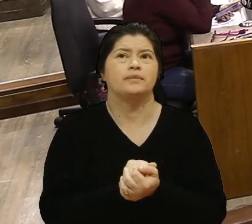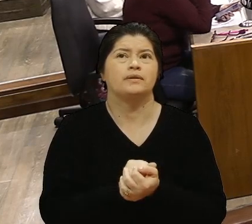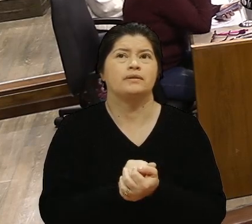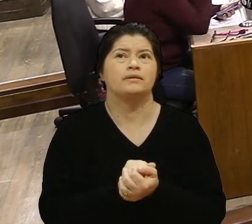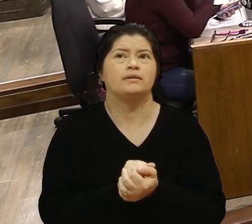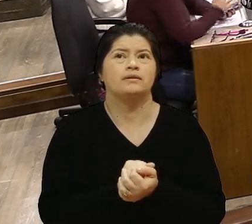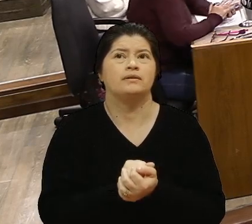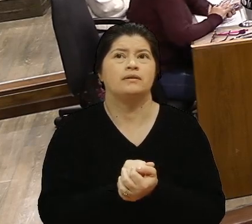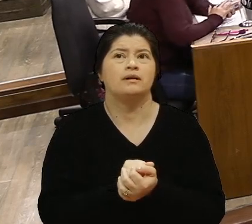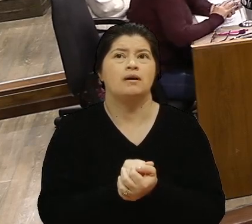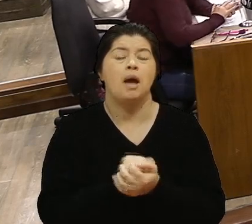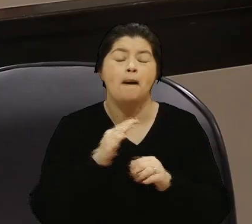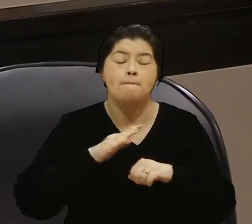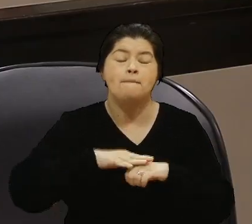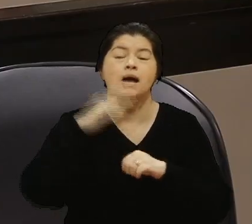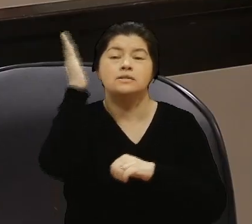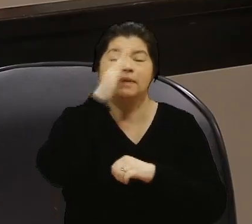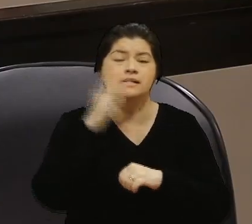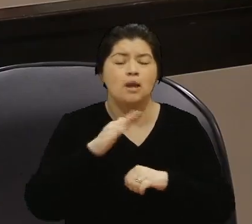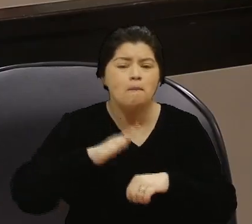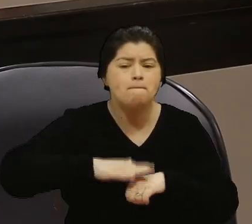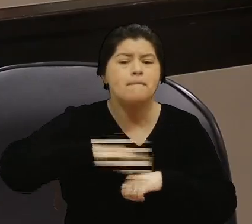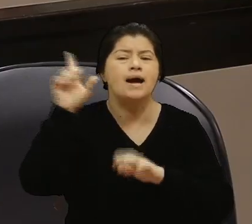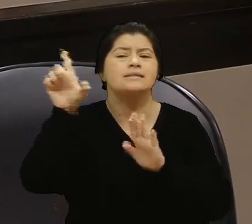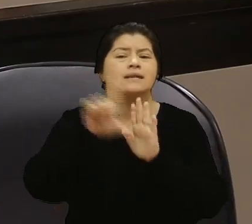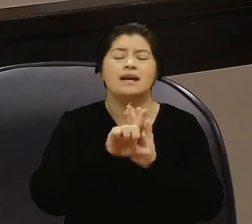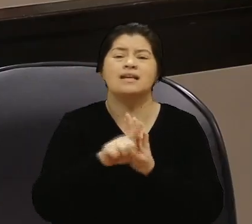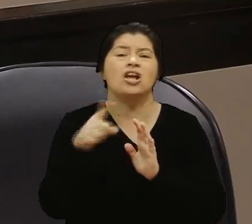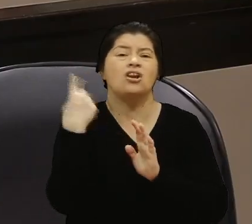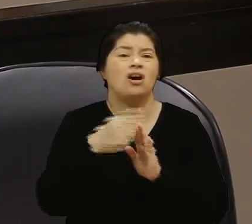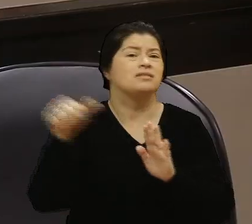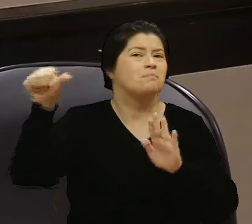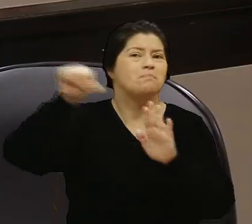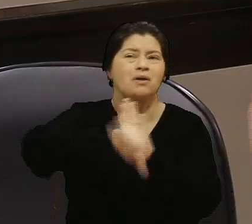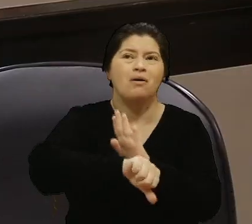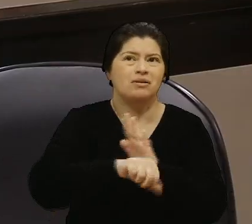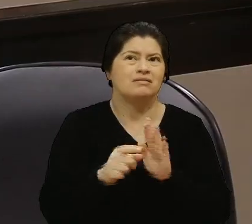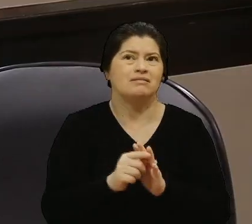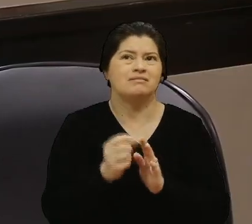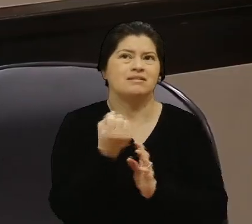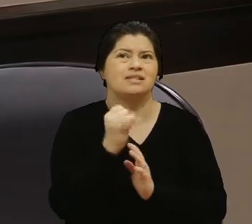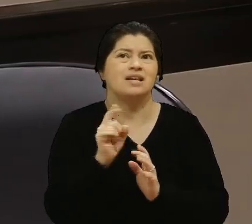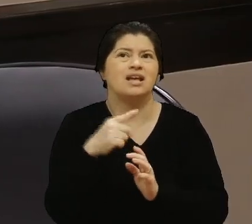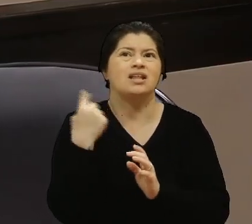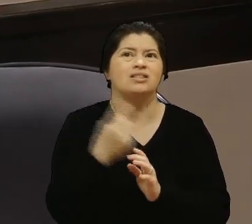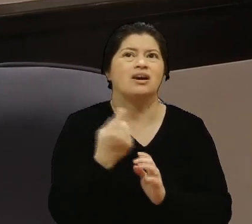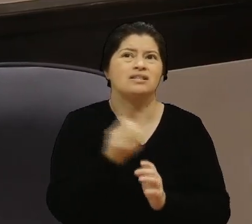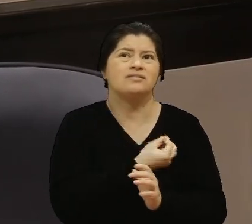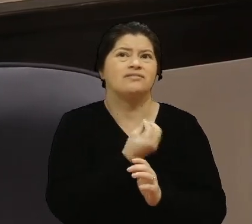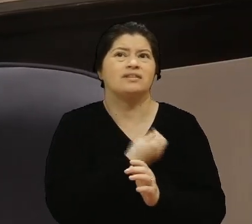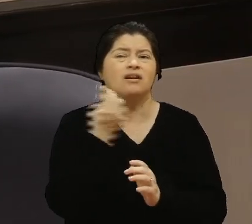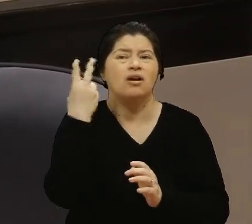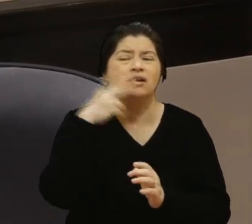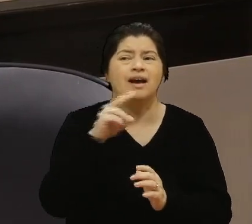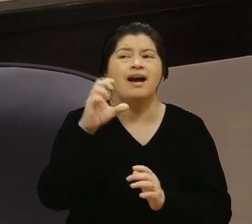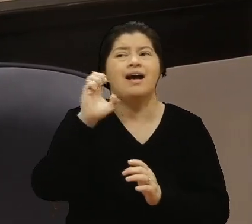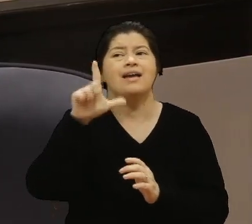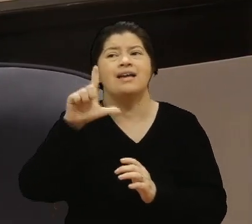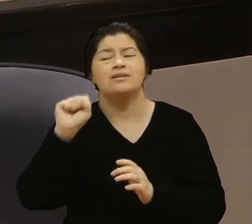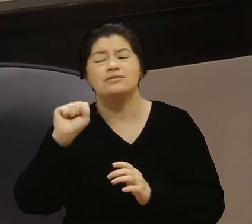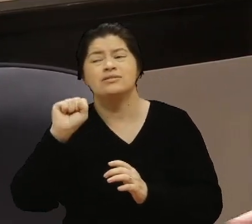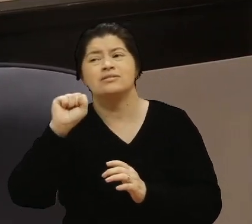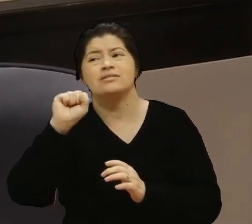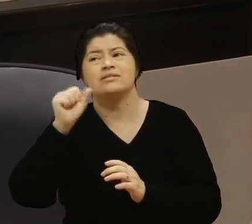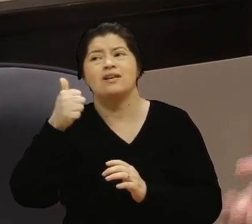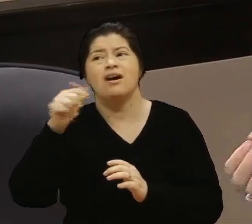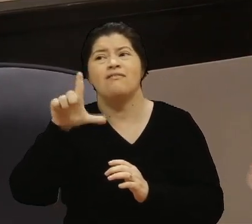cada vez mais o Brasil vai ter mais leis e nós vamos piorar. Se não fazer um negócio como o Nayib Bukele fez em El Salvador, não vai andar, não